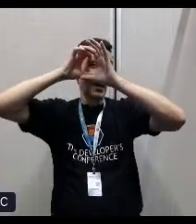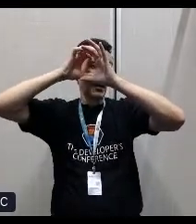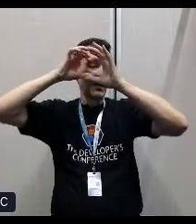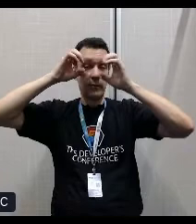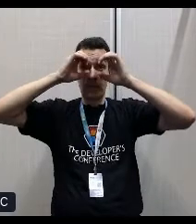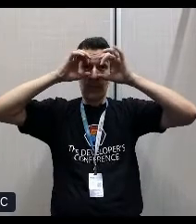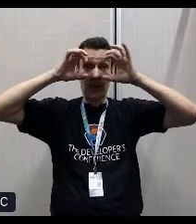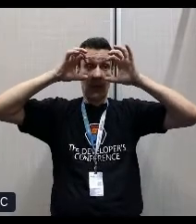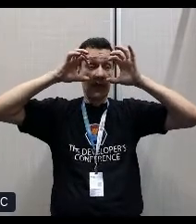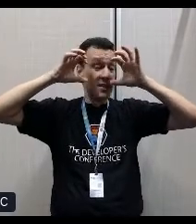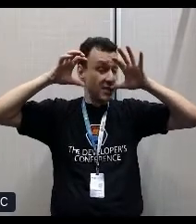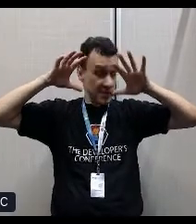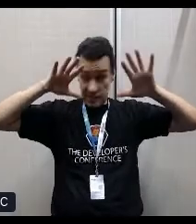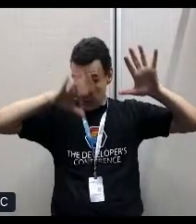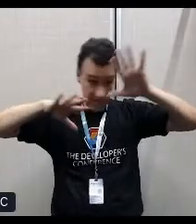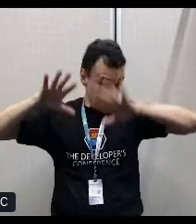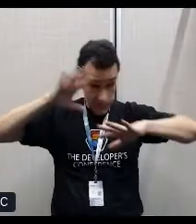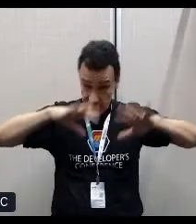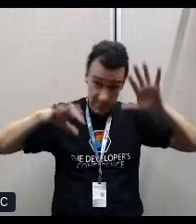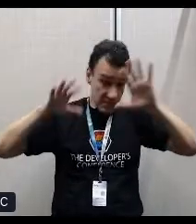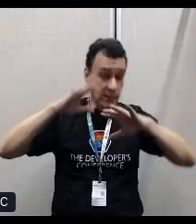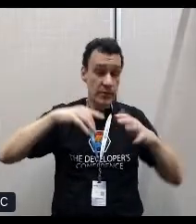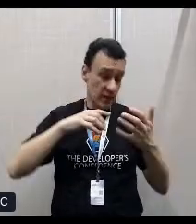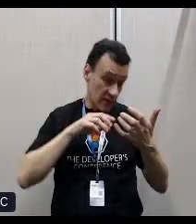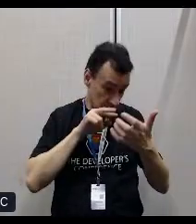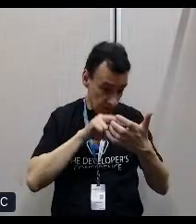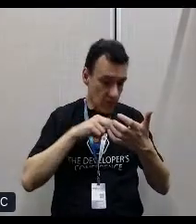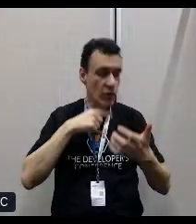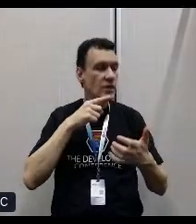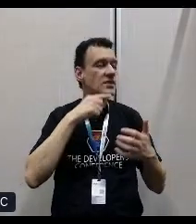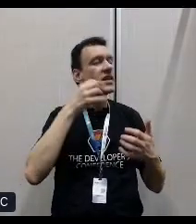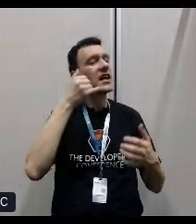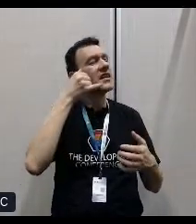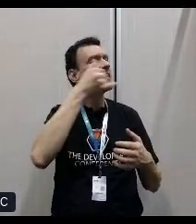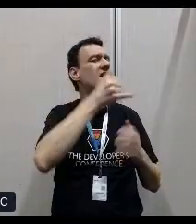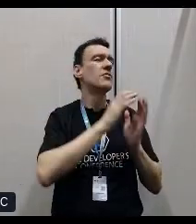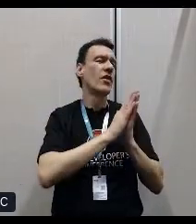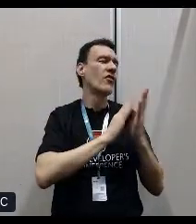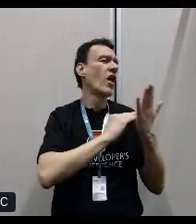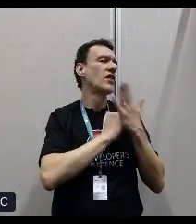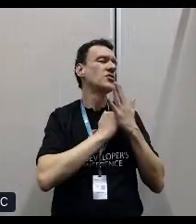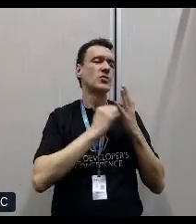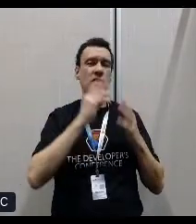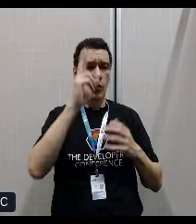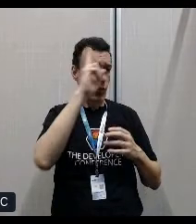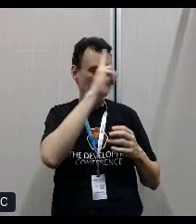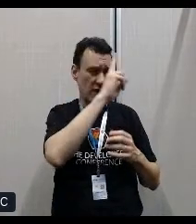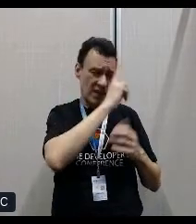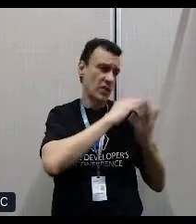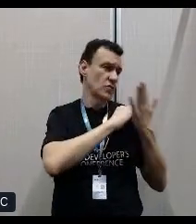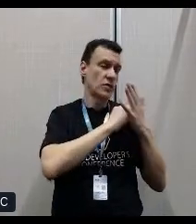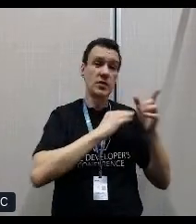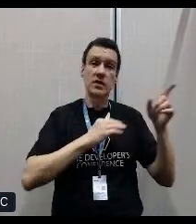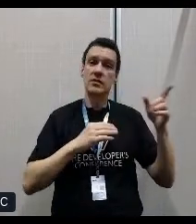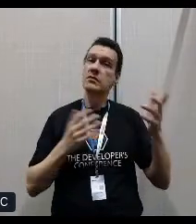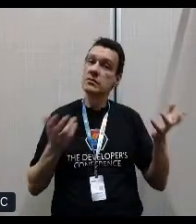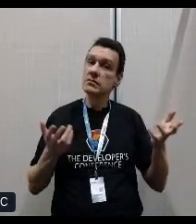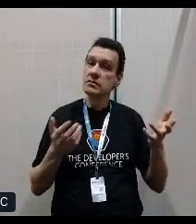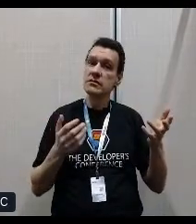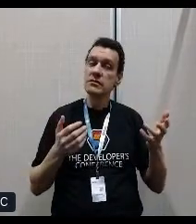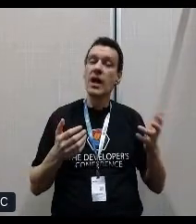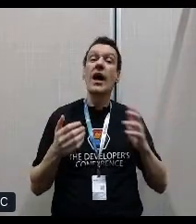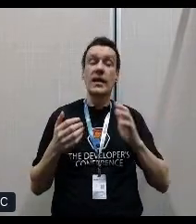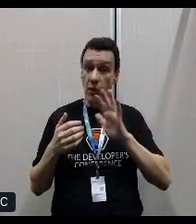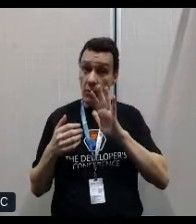a experiência de uso dela não é capaz de dimensionar a vivência de uma pessoa que tem deficiência visual,